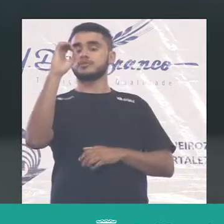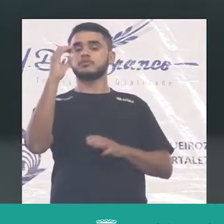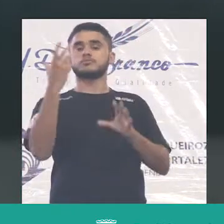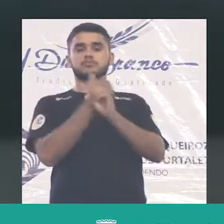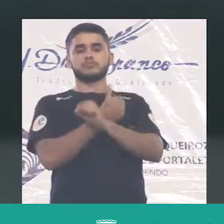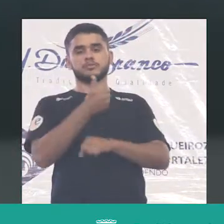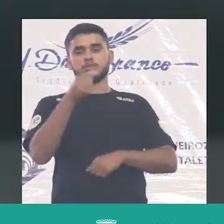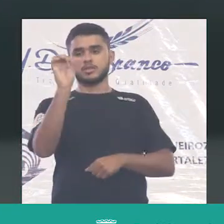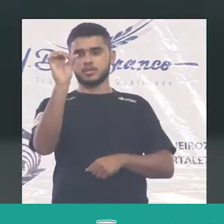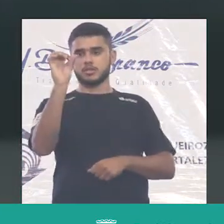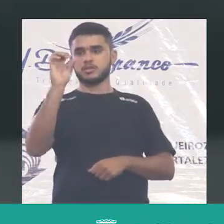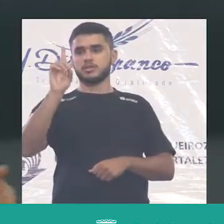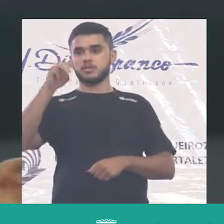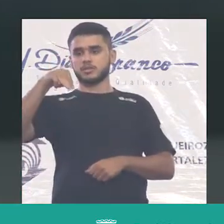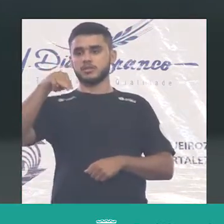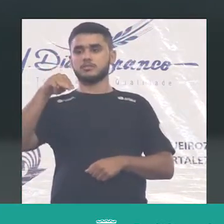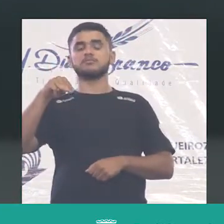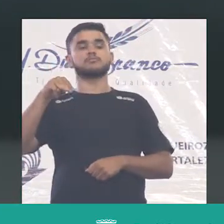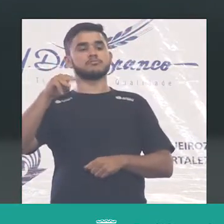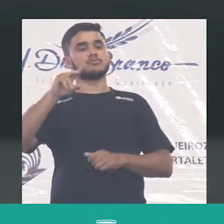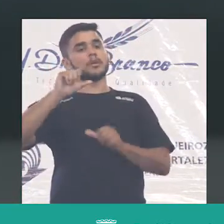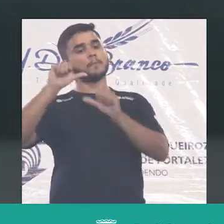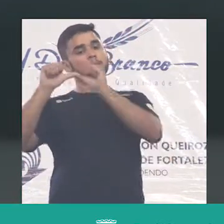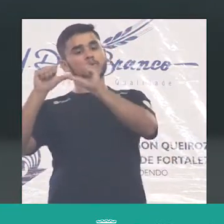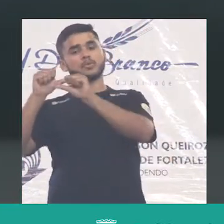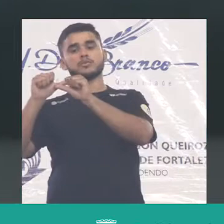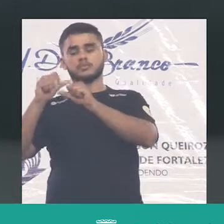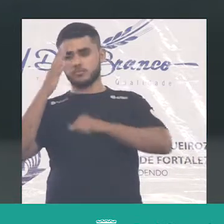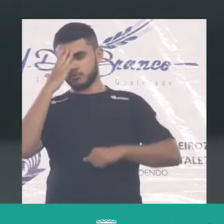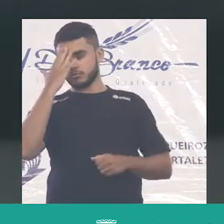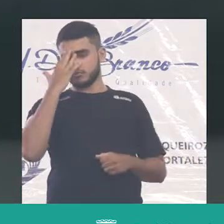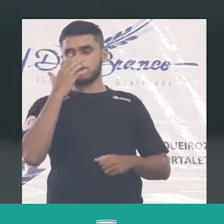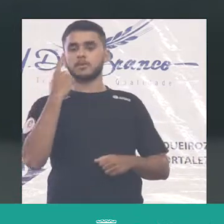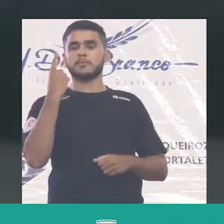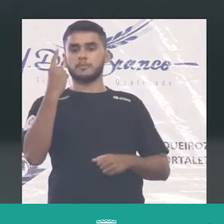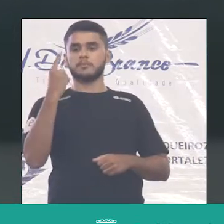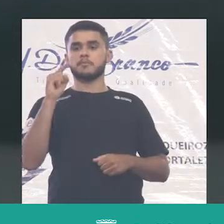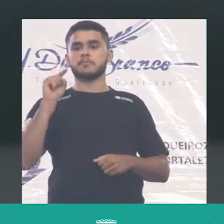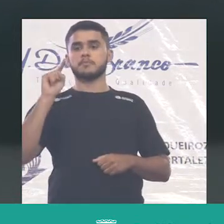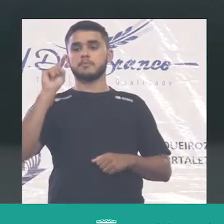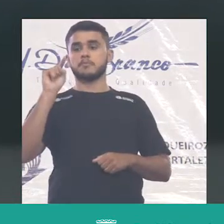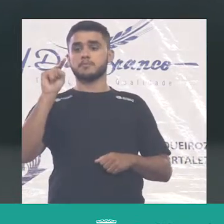a 1,6 metros ou 1.600 milímetros aí.